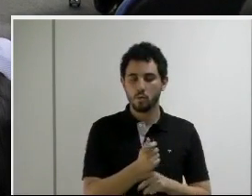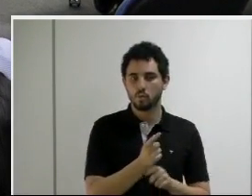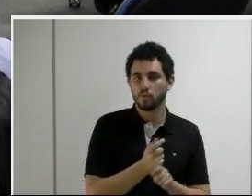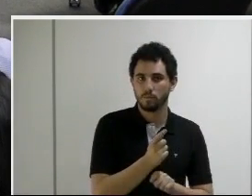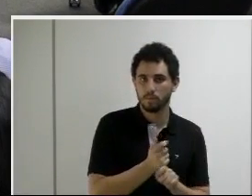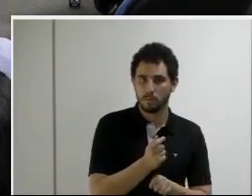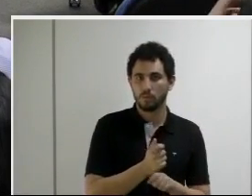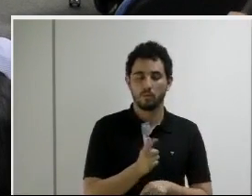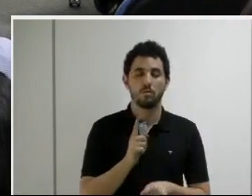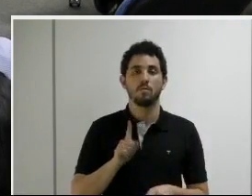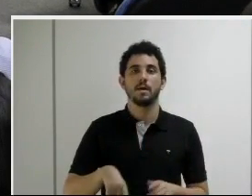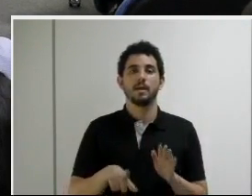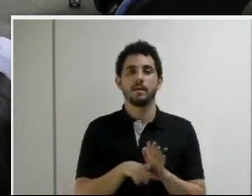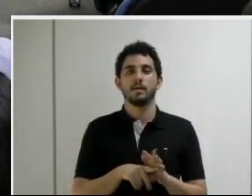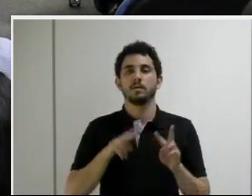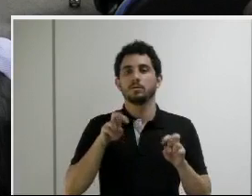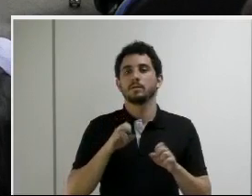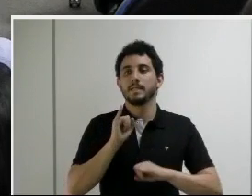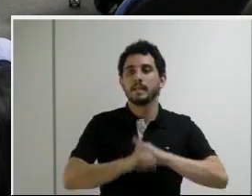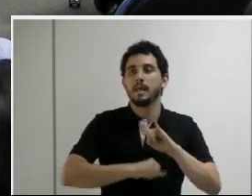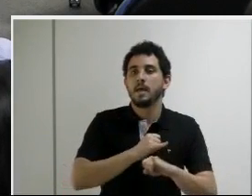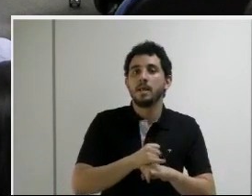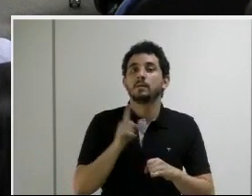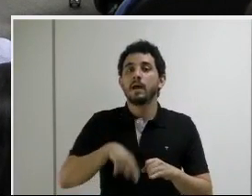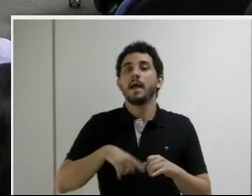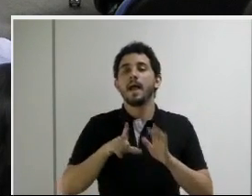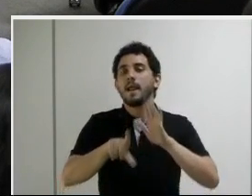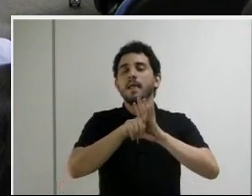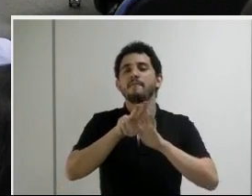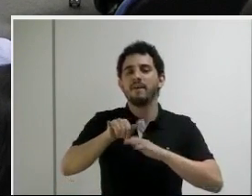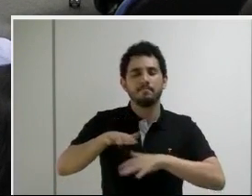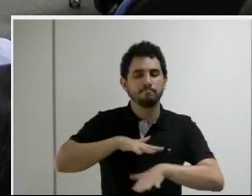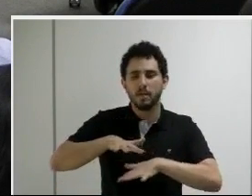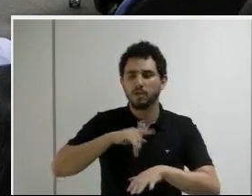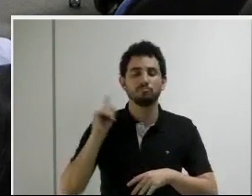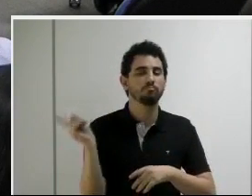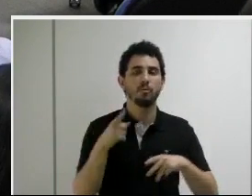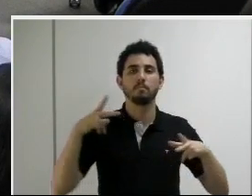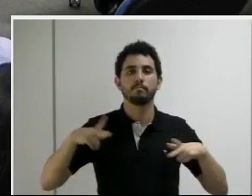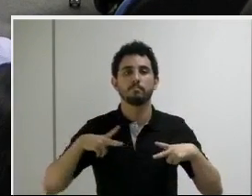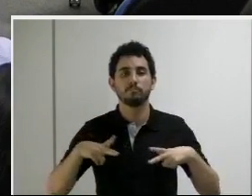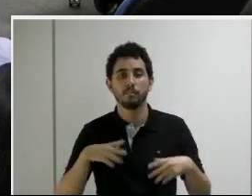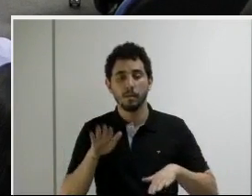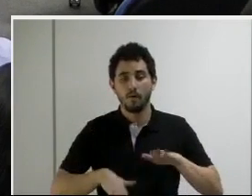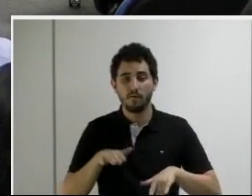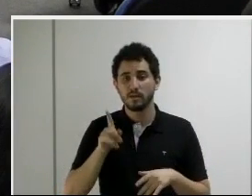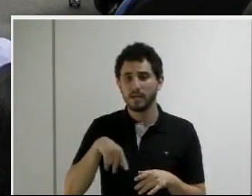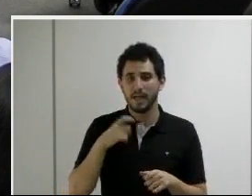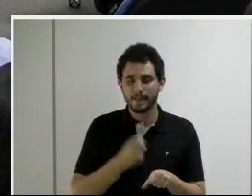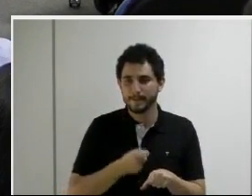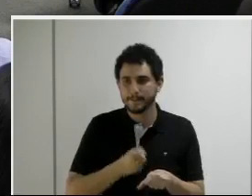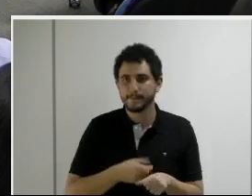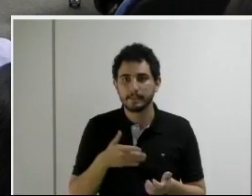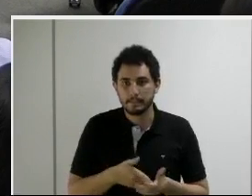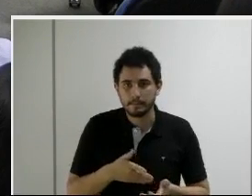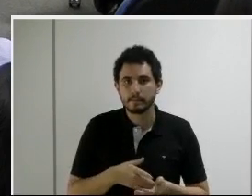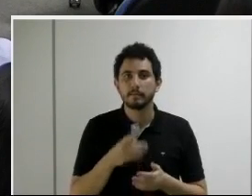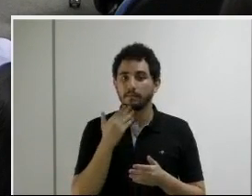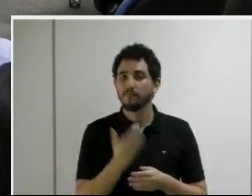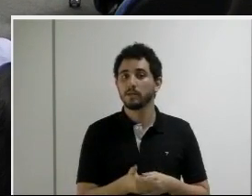é uma lei que trata de internet apenas, mas é uma lei que vai chacoalhar o setor privado de um modo talvez tão duro como o Código de